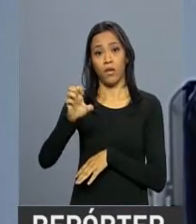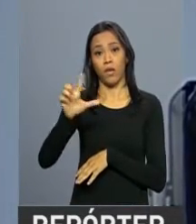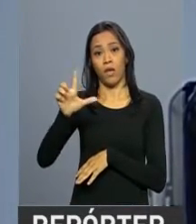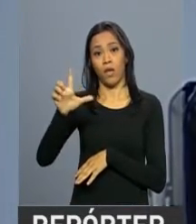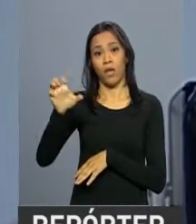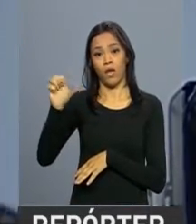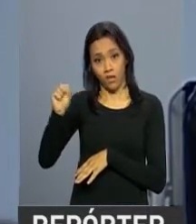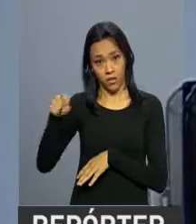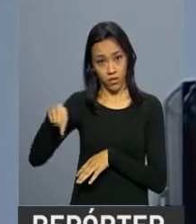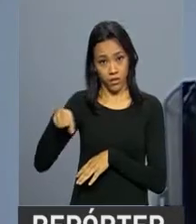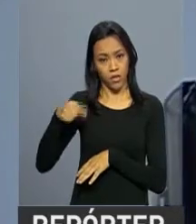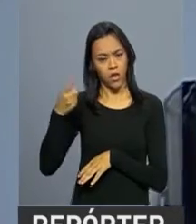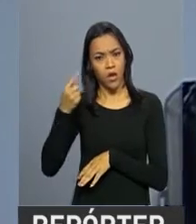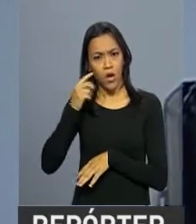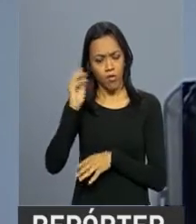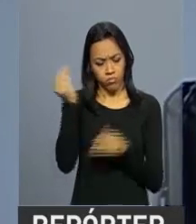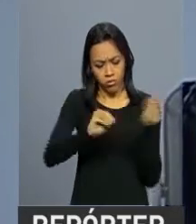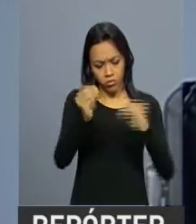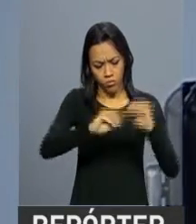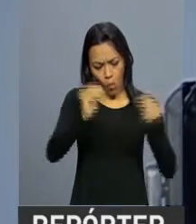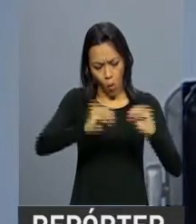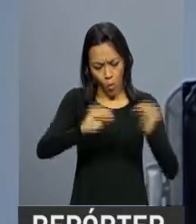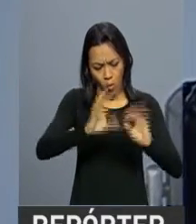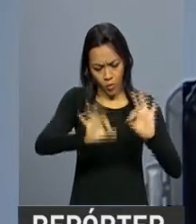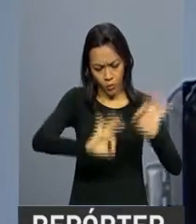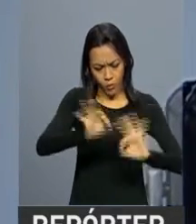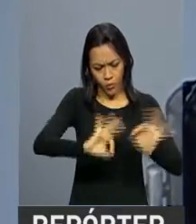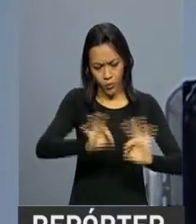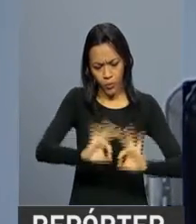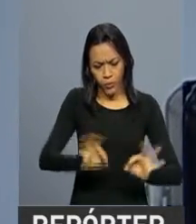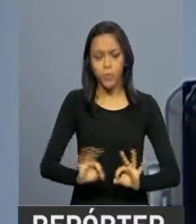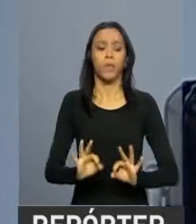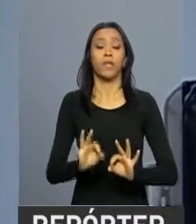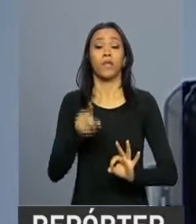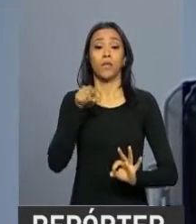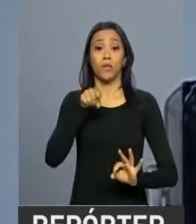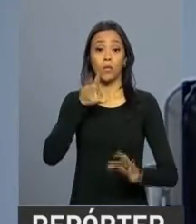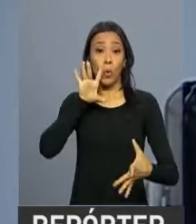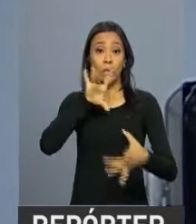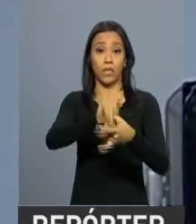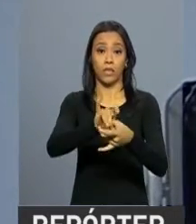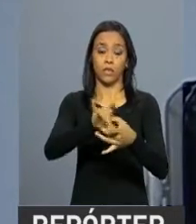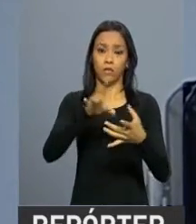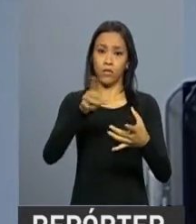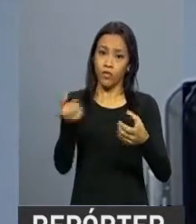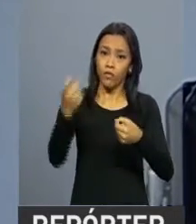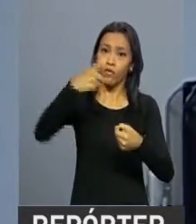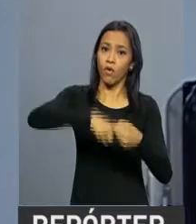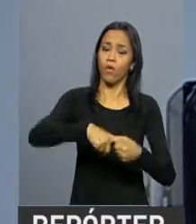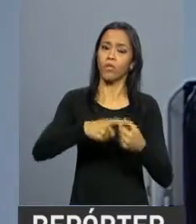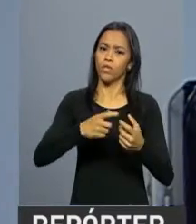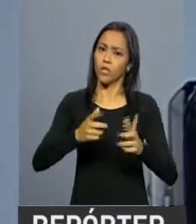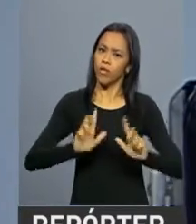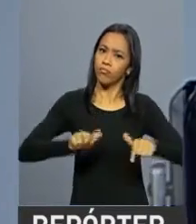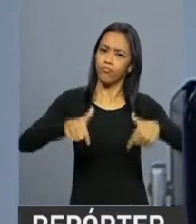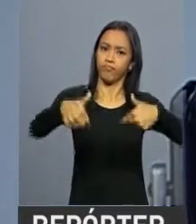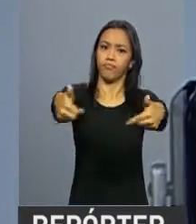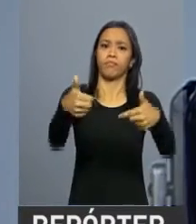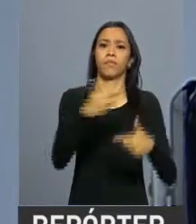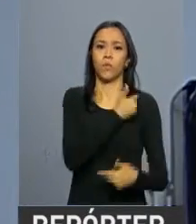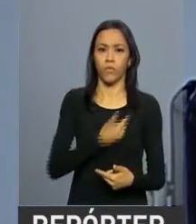cenário, né, que o governo volte a governar, volte a funcionar e